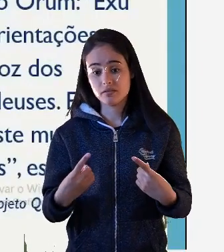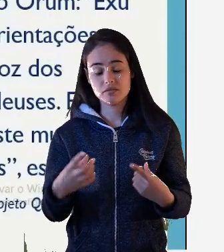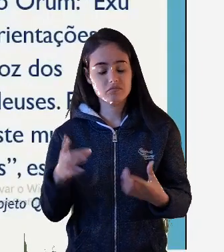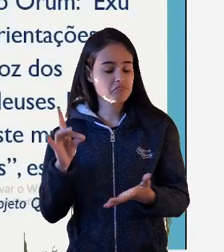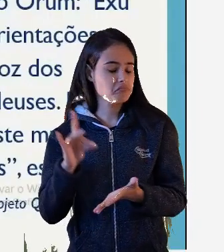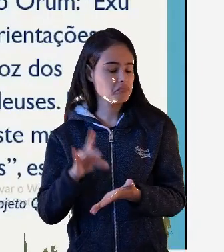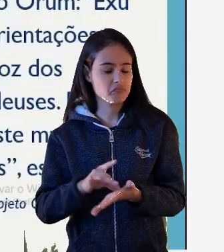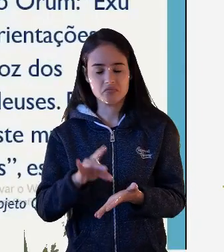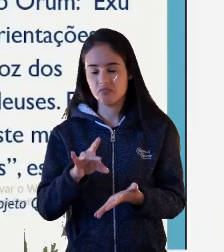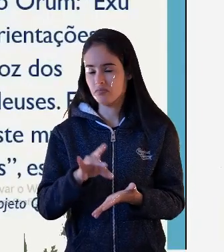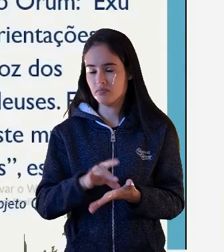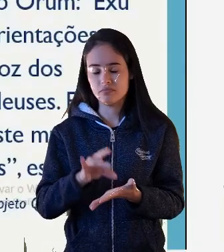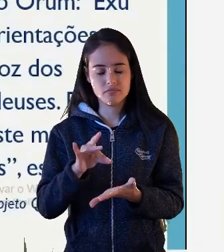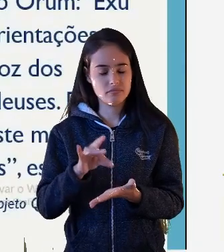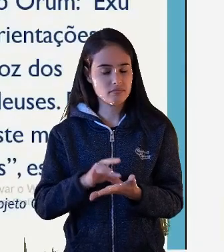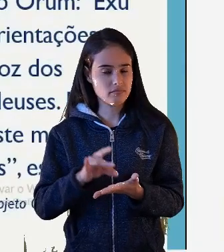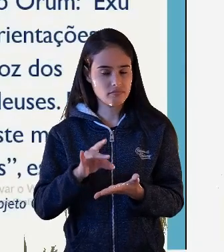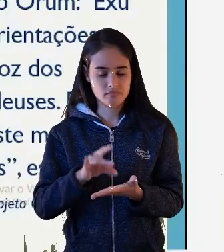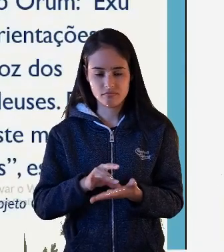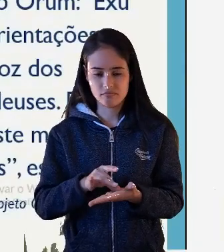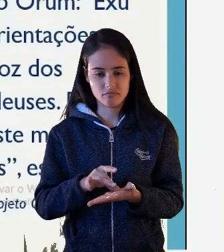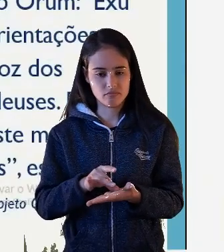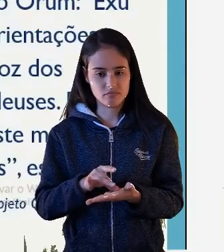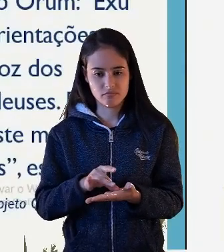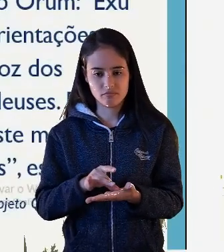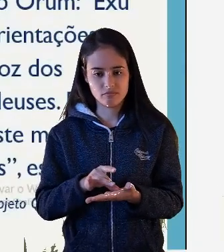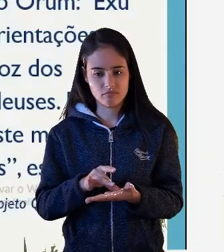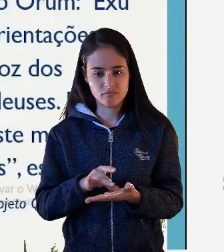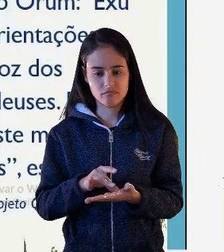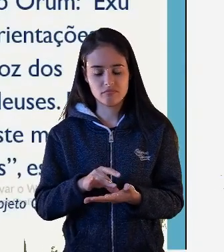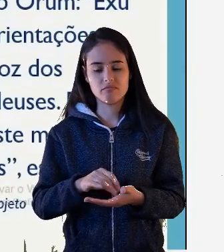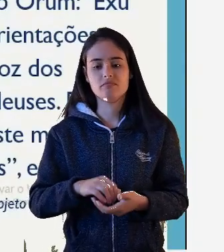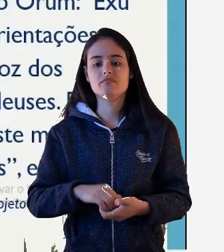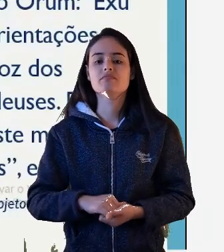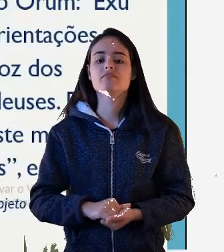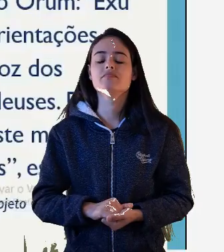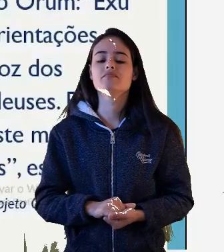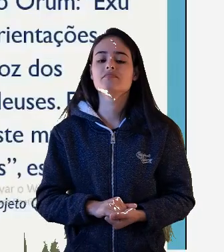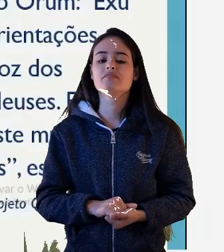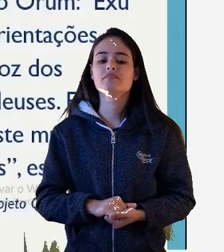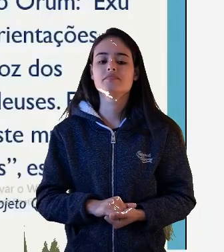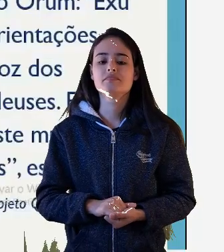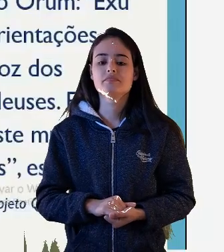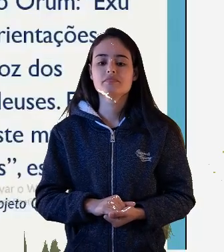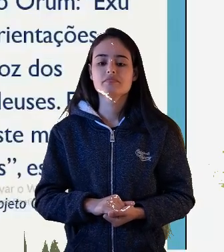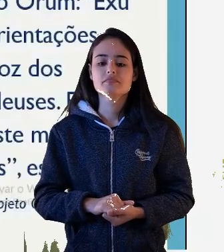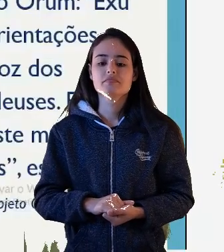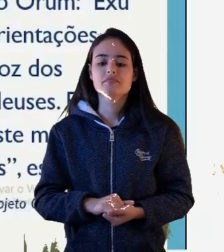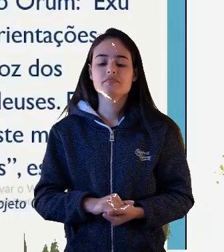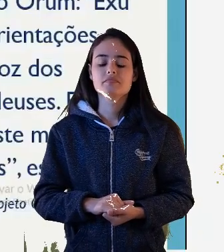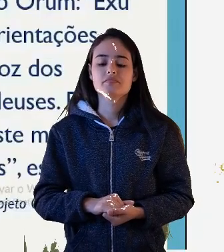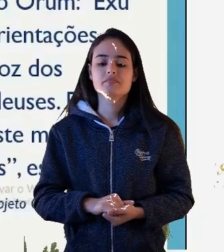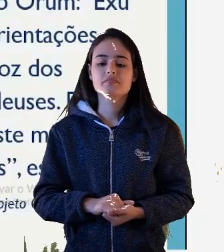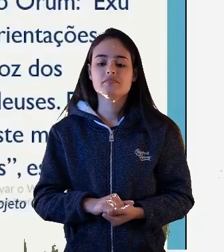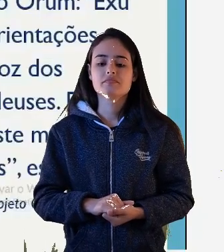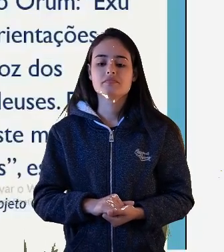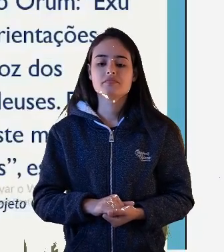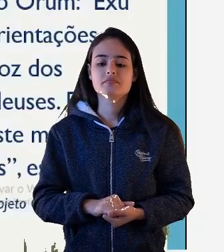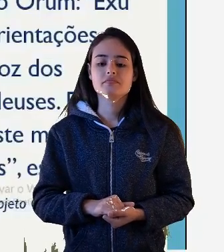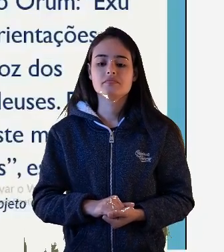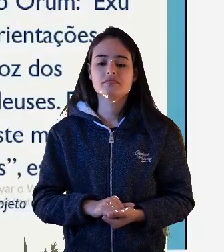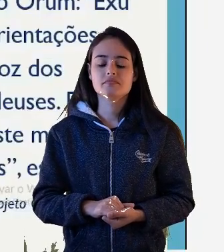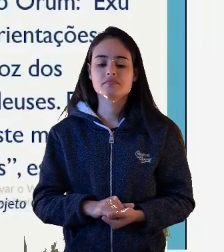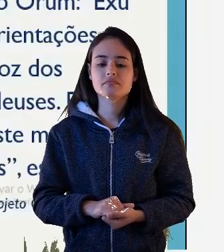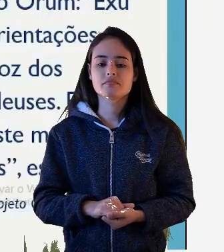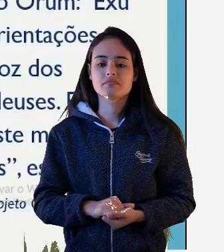muitos defeitos. Cada orixá tem sua história, são histórias muito legais. Eu recomendo o livro do Reginaldo Prandi, que o Tiago